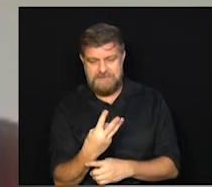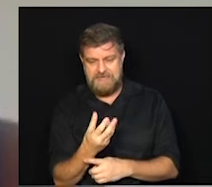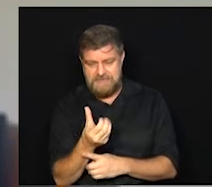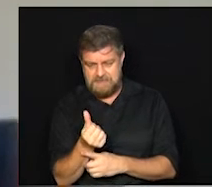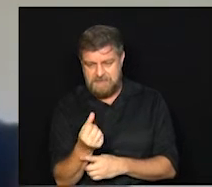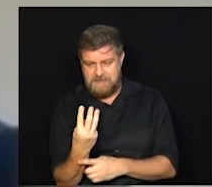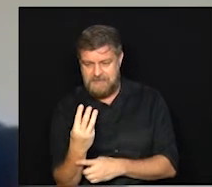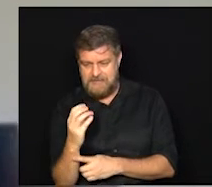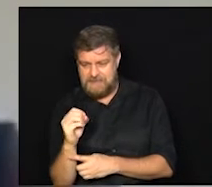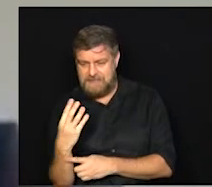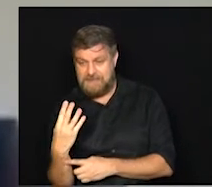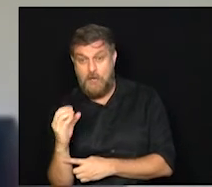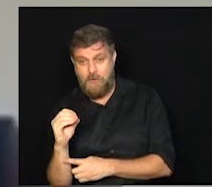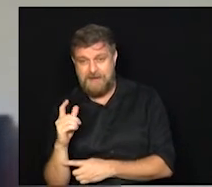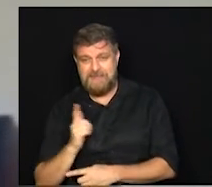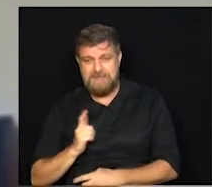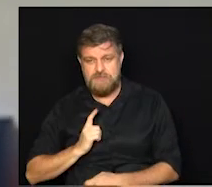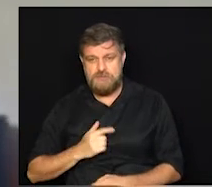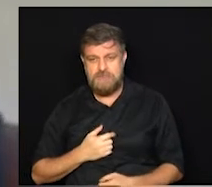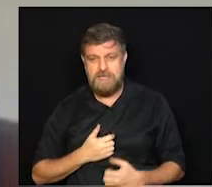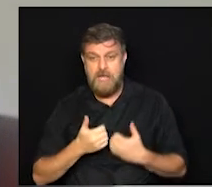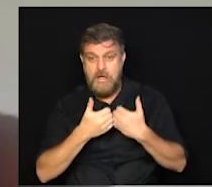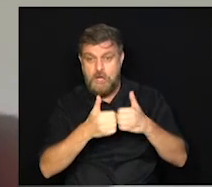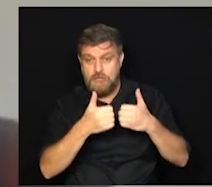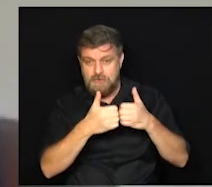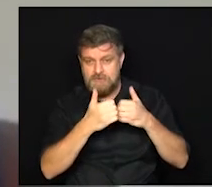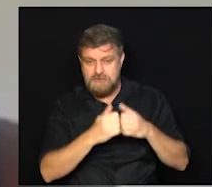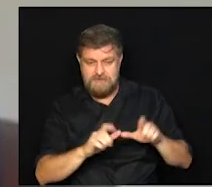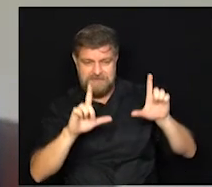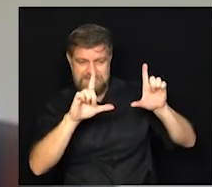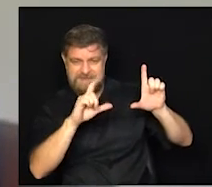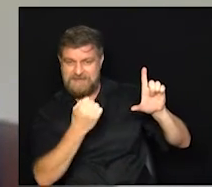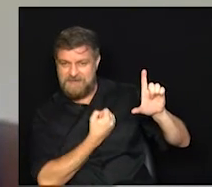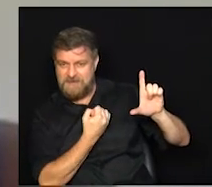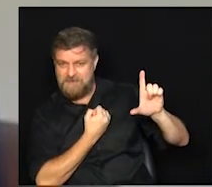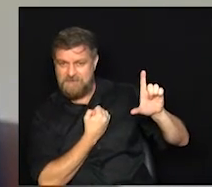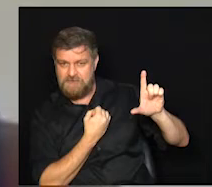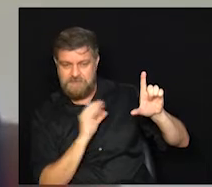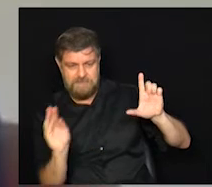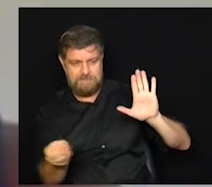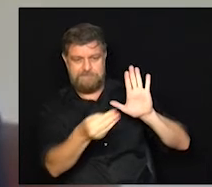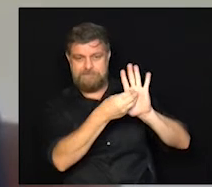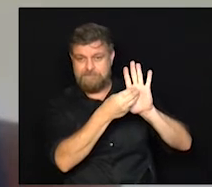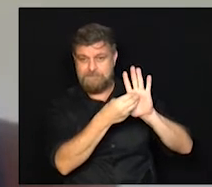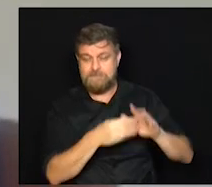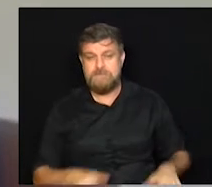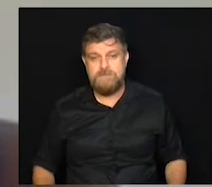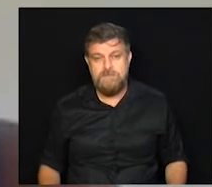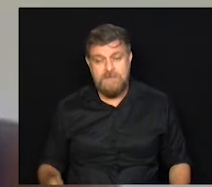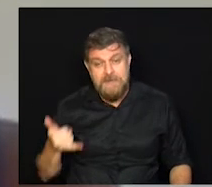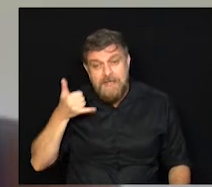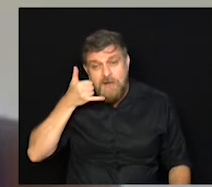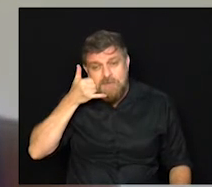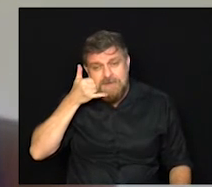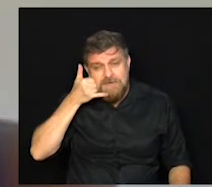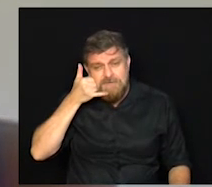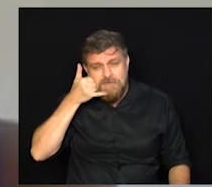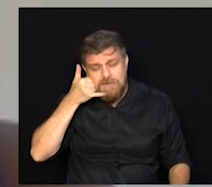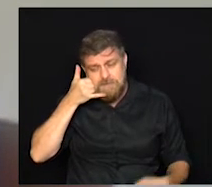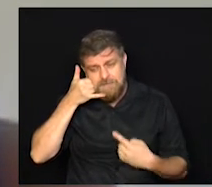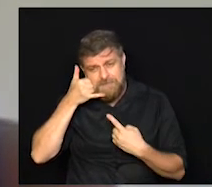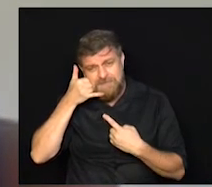3236-3040, que tinha em todos os ônibus, né? E era um canal, Marrom, de